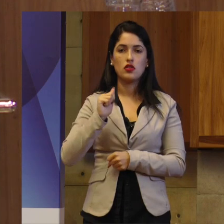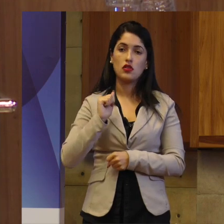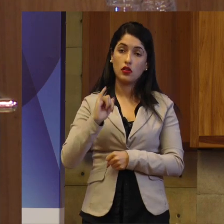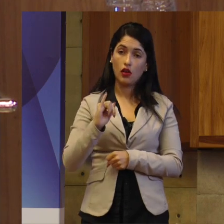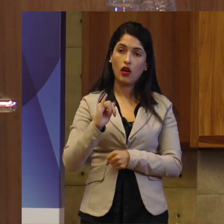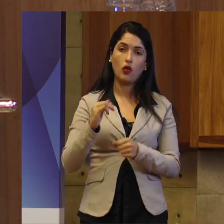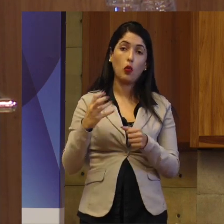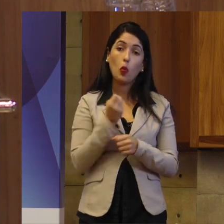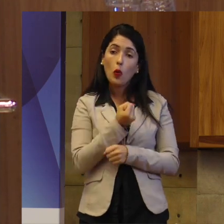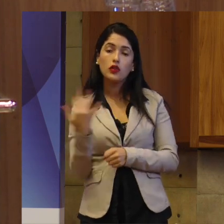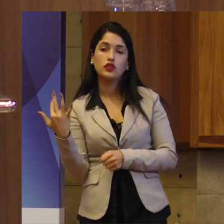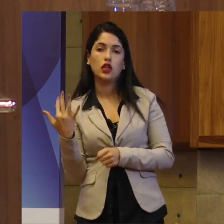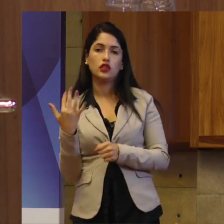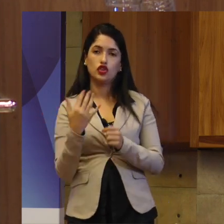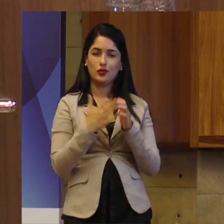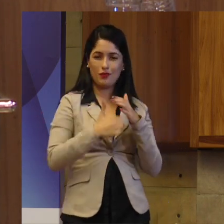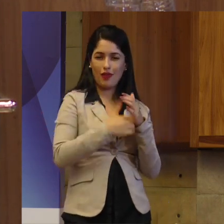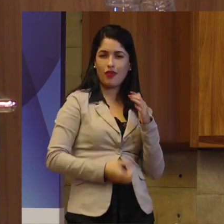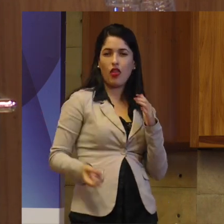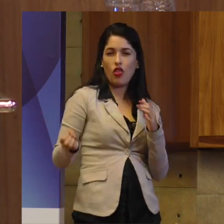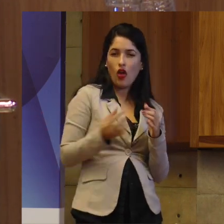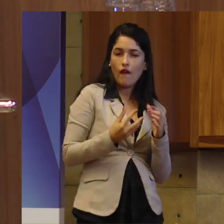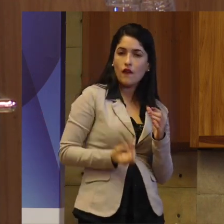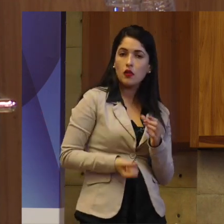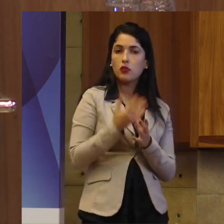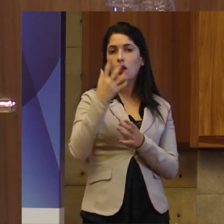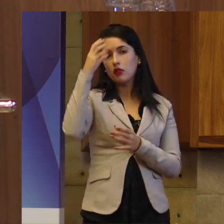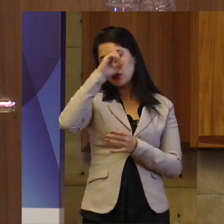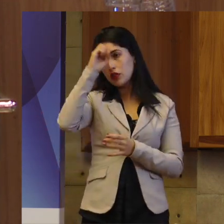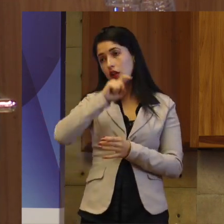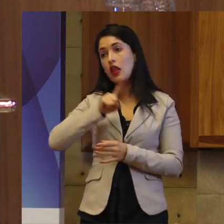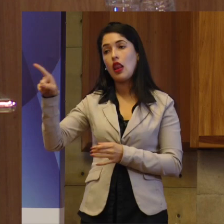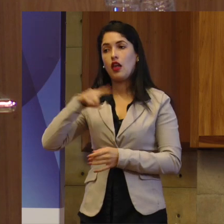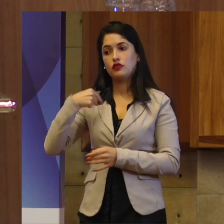quantidade de startups brasileiras para aprender a decifrar o mercado chinês.